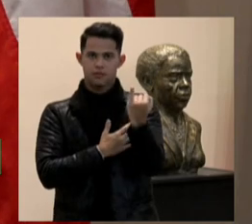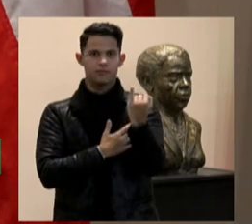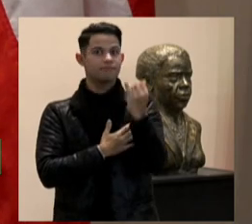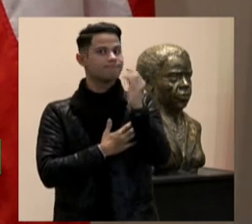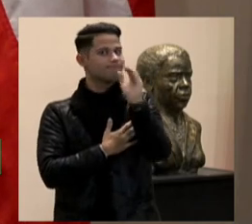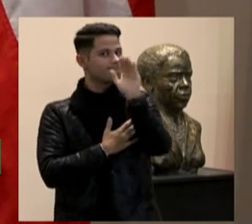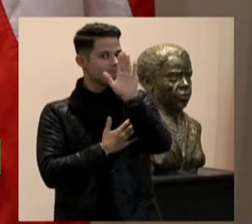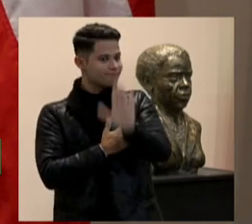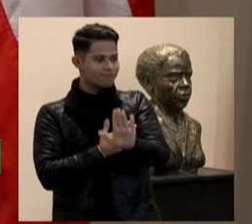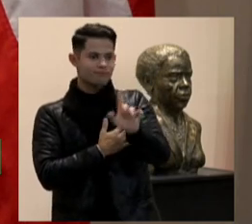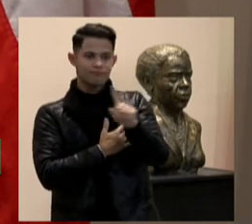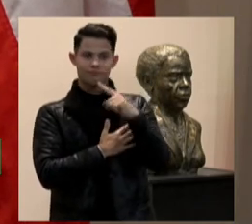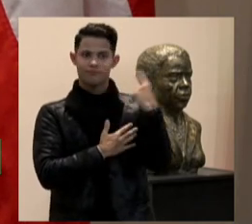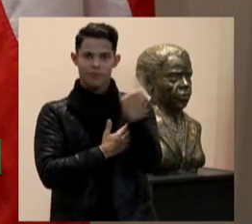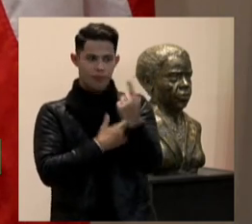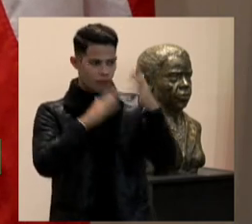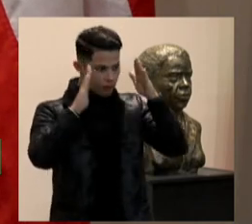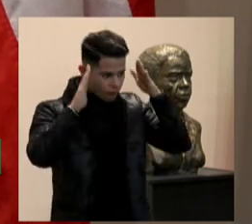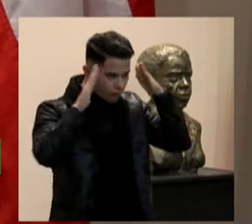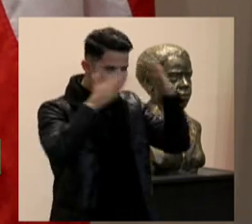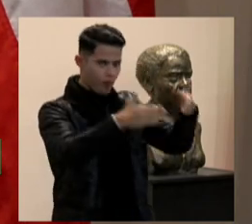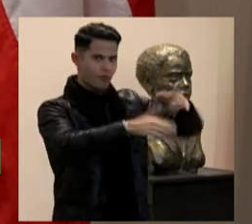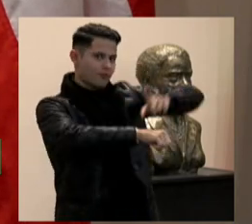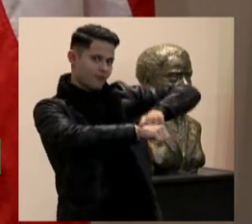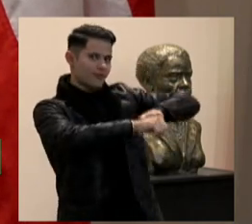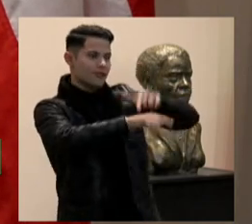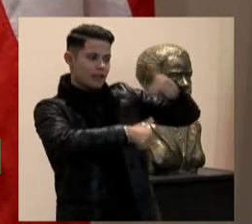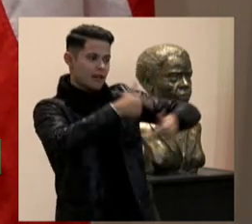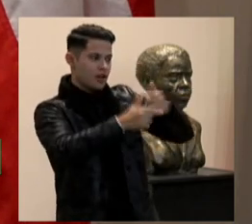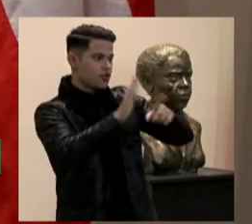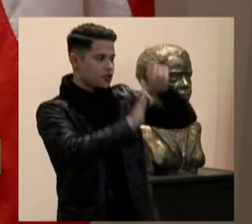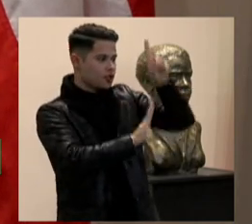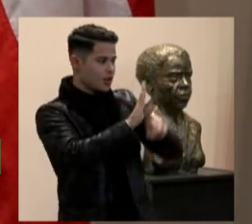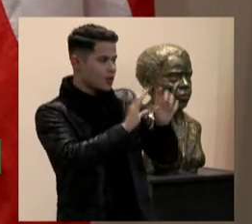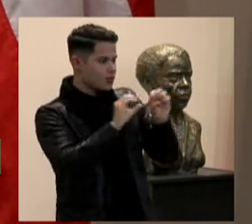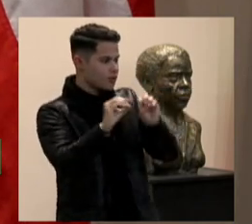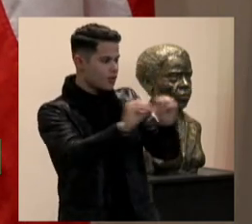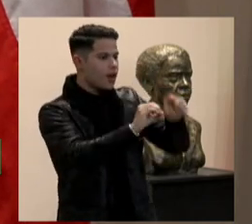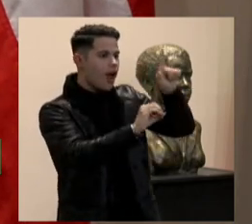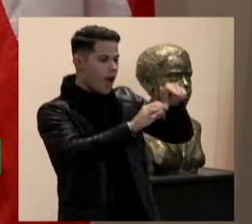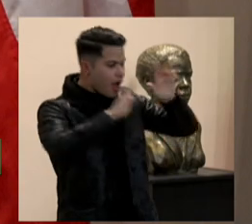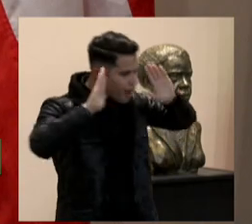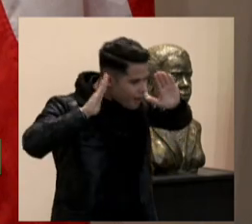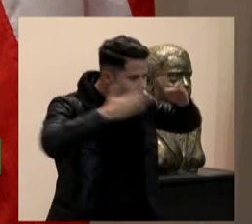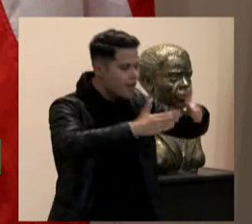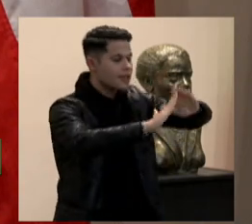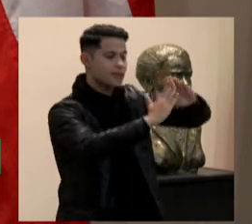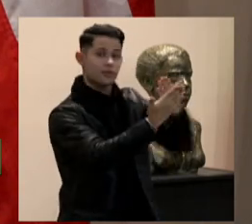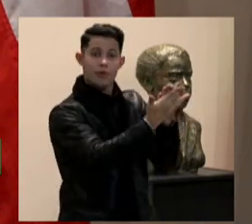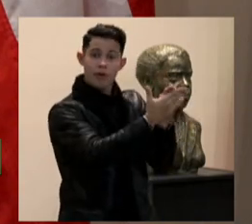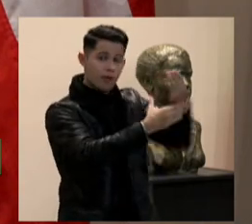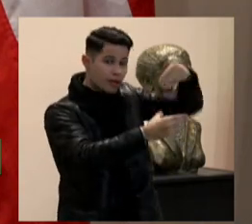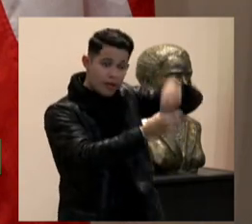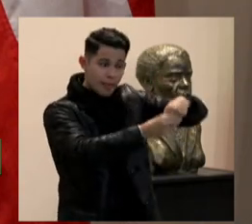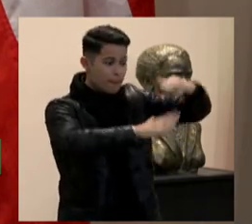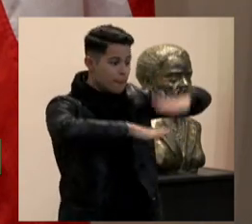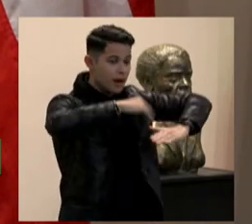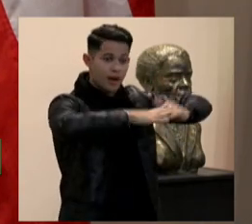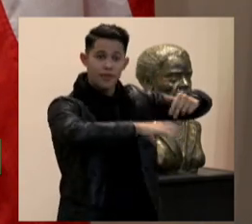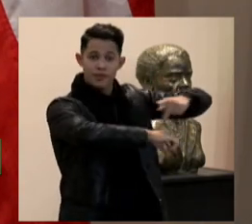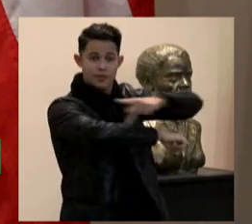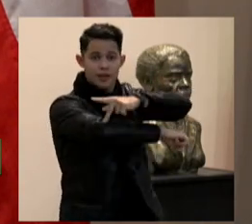foco, quando a gente trabalha com direito à educação, é a escola. O nosso foco é a prática